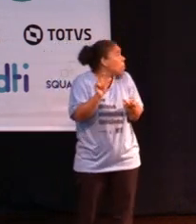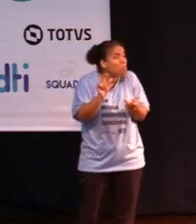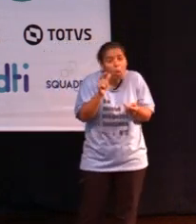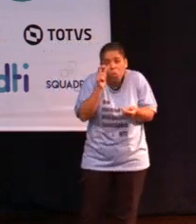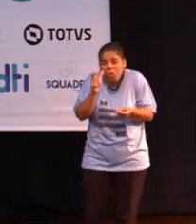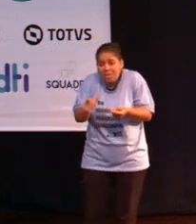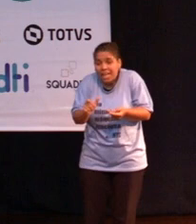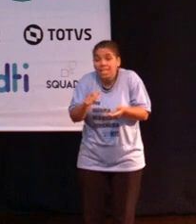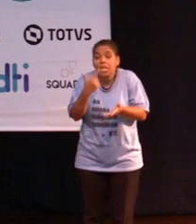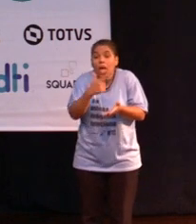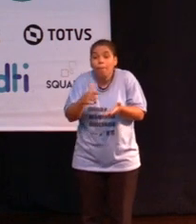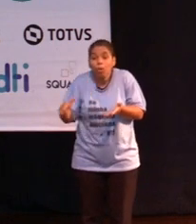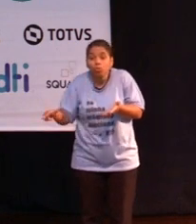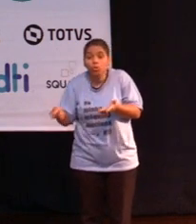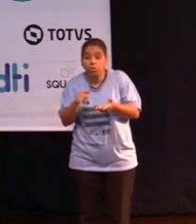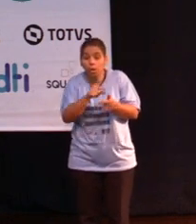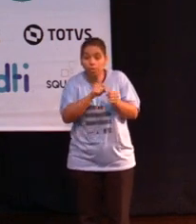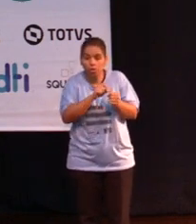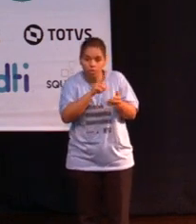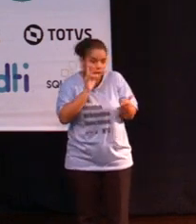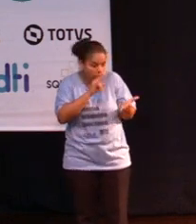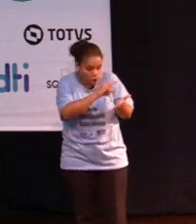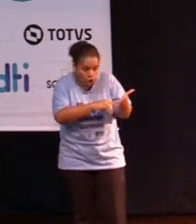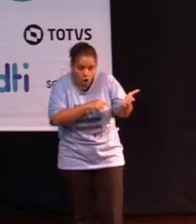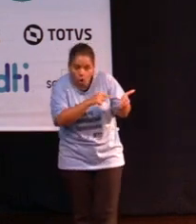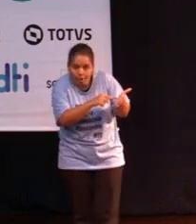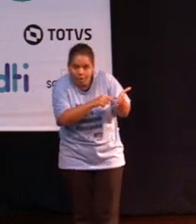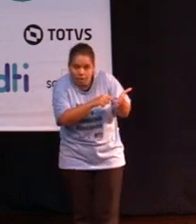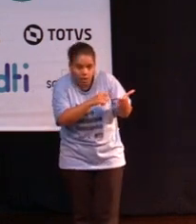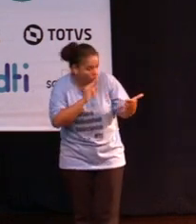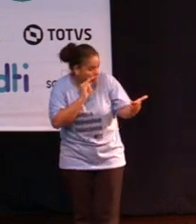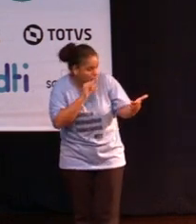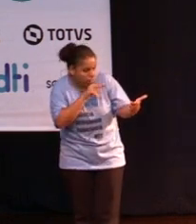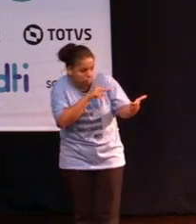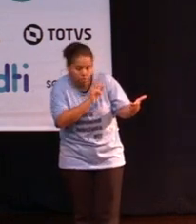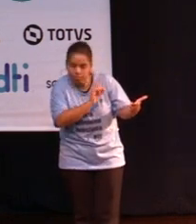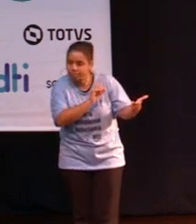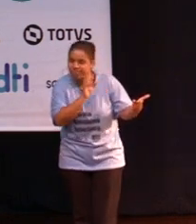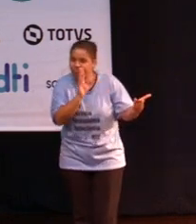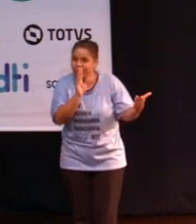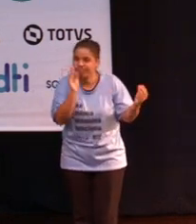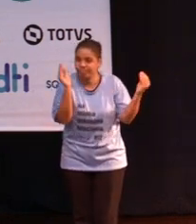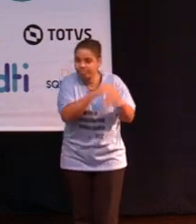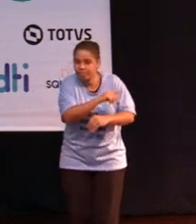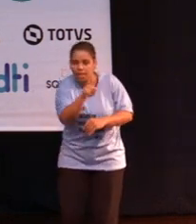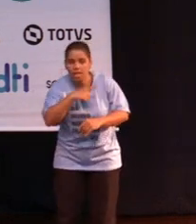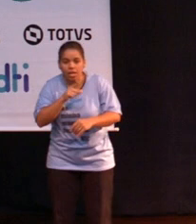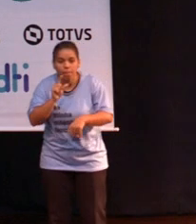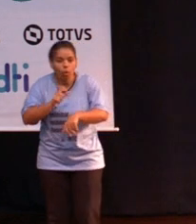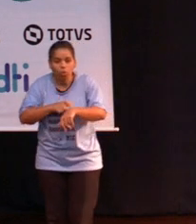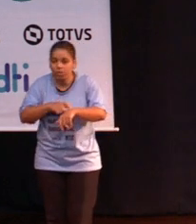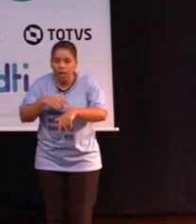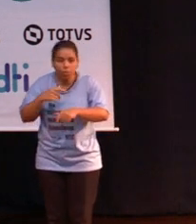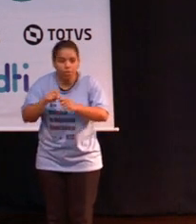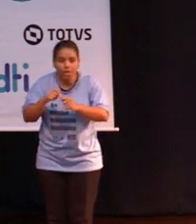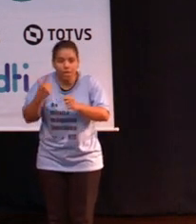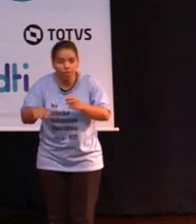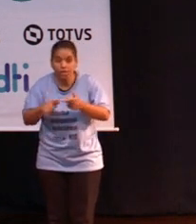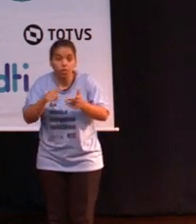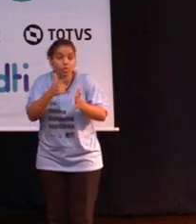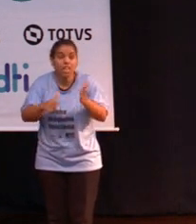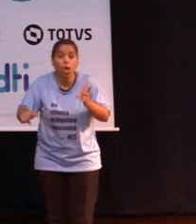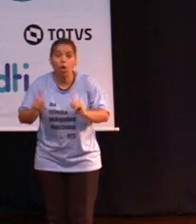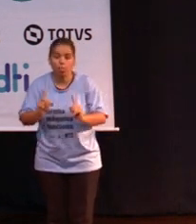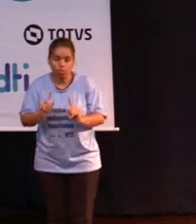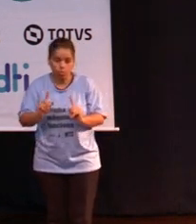coisa que alguém fez que deixou na documentação pelo mesmo motivo pouco tempo e necessidade de conhecimento especializado que já falei não tem se admire junho